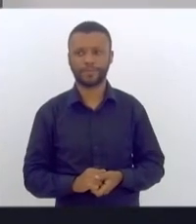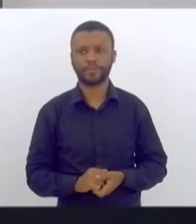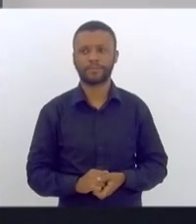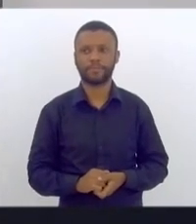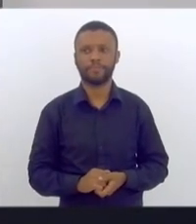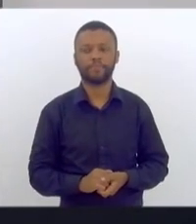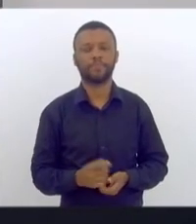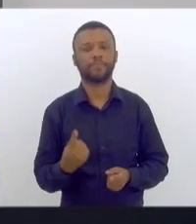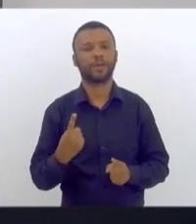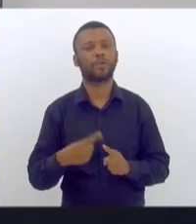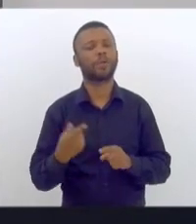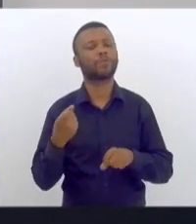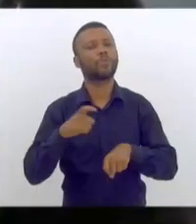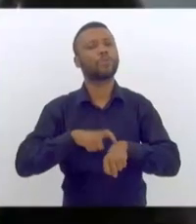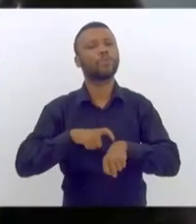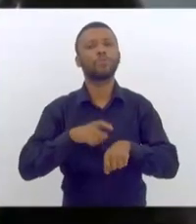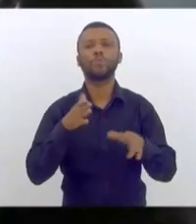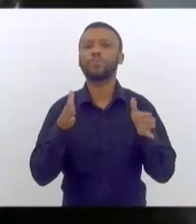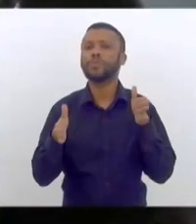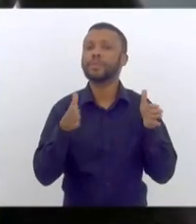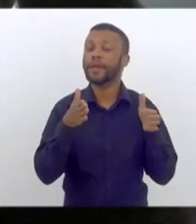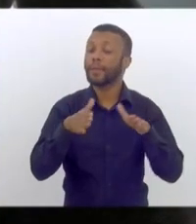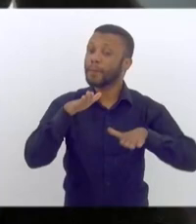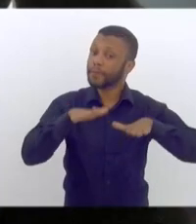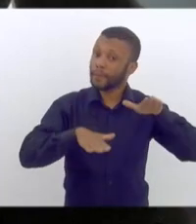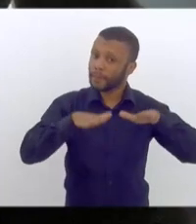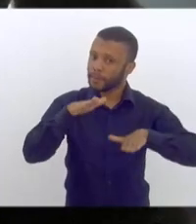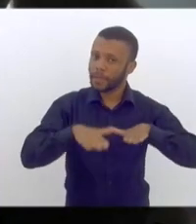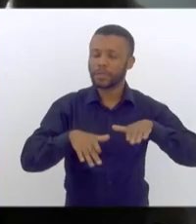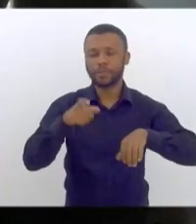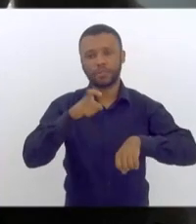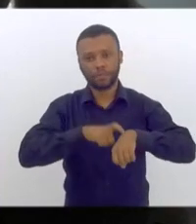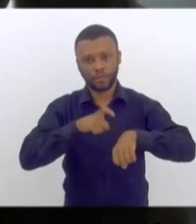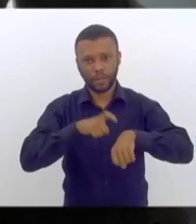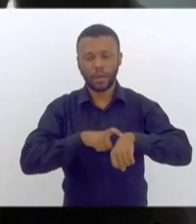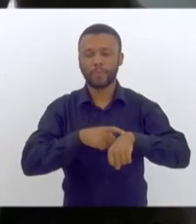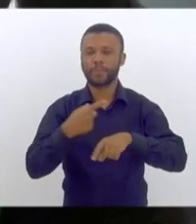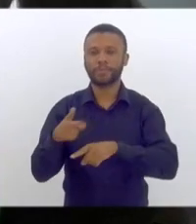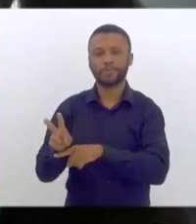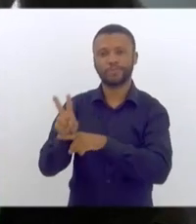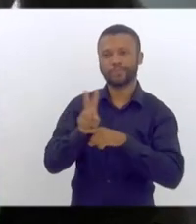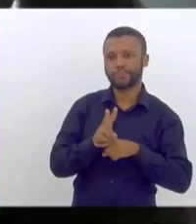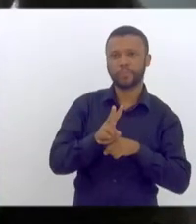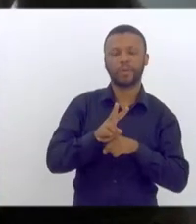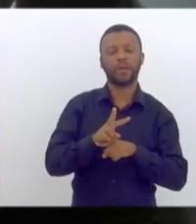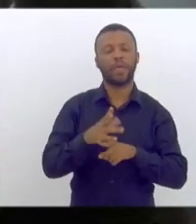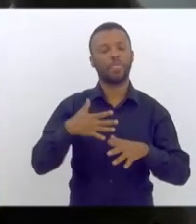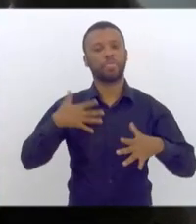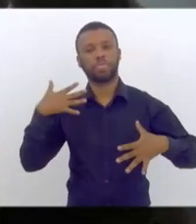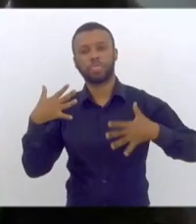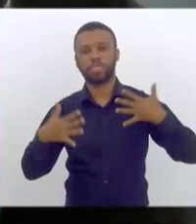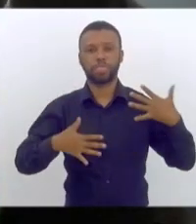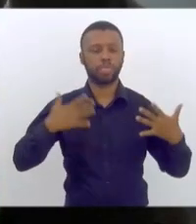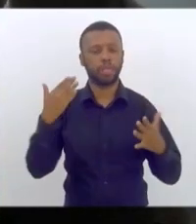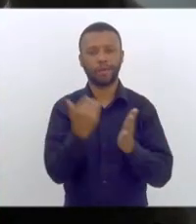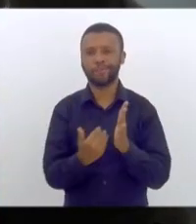porque no tempo dependendo do tempo desse empréstimo as discrepâncias são brutais